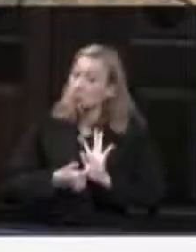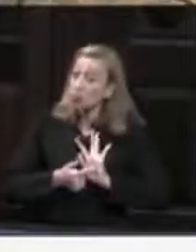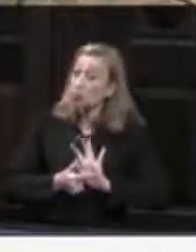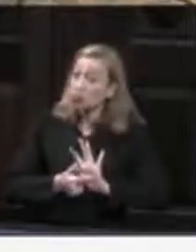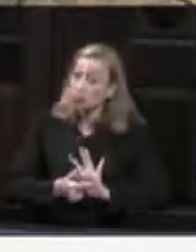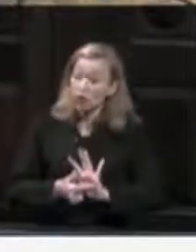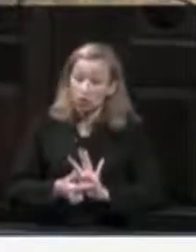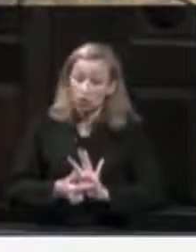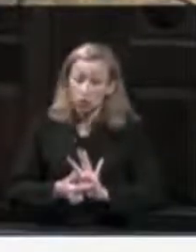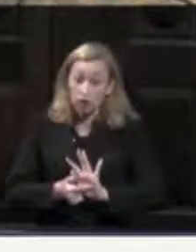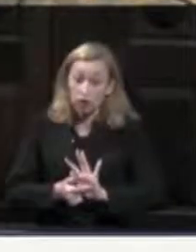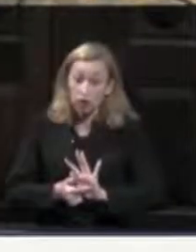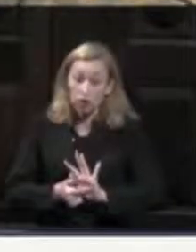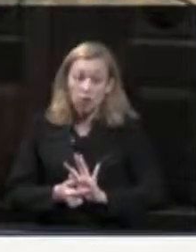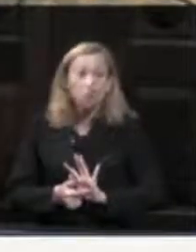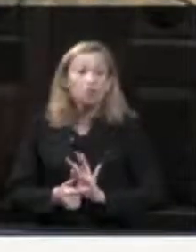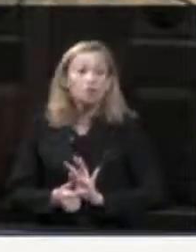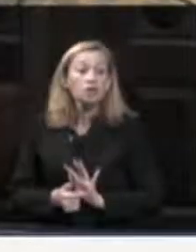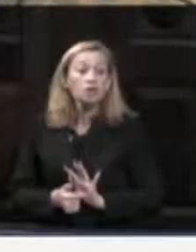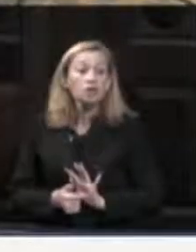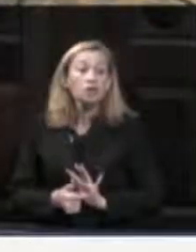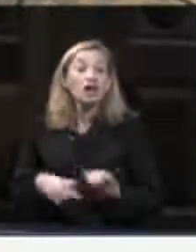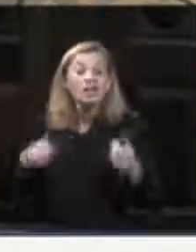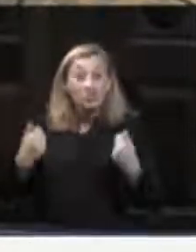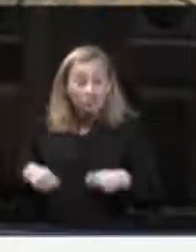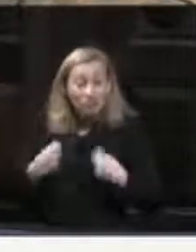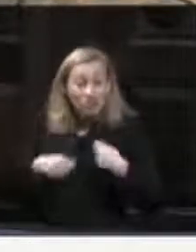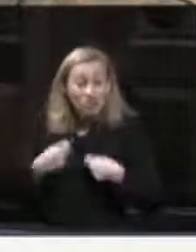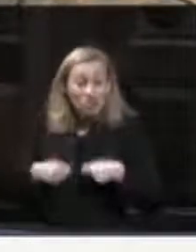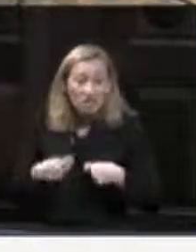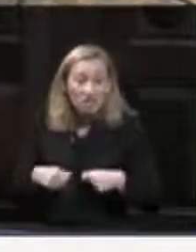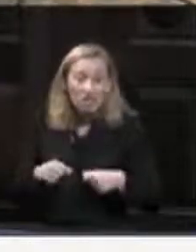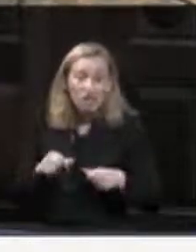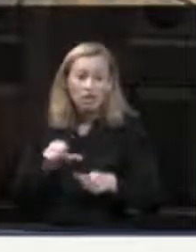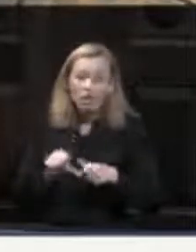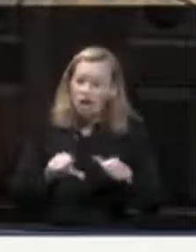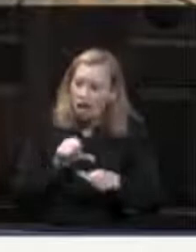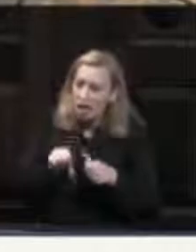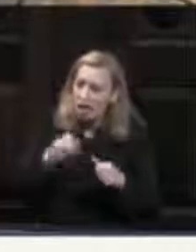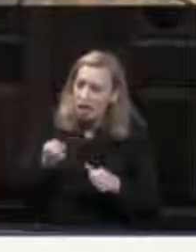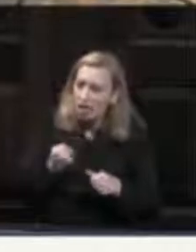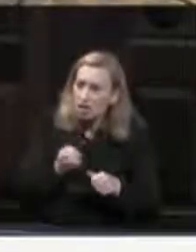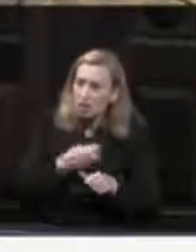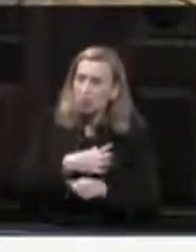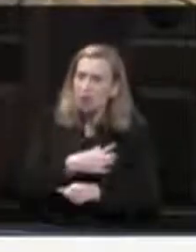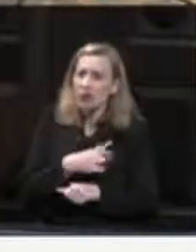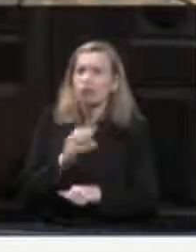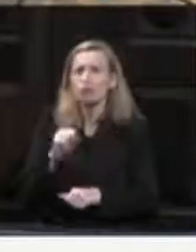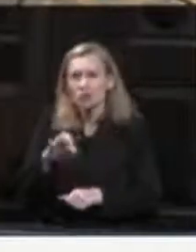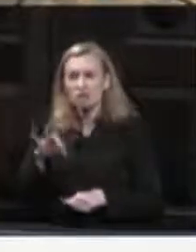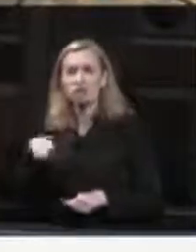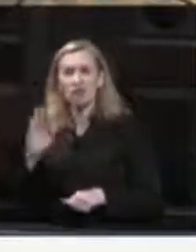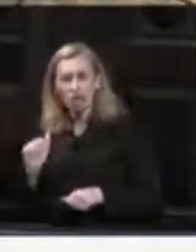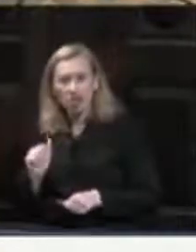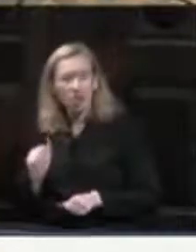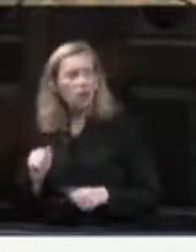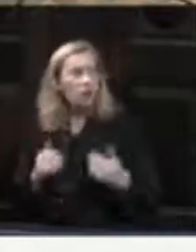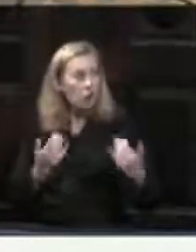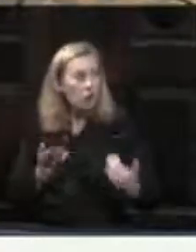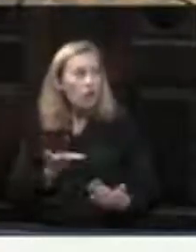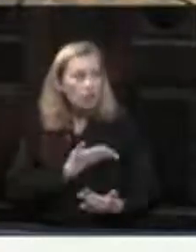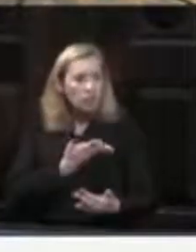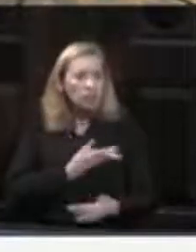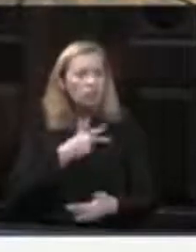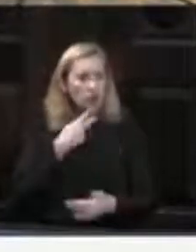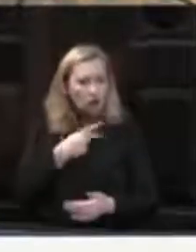quanto para o sistema do DEGAS. Então, é necessária uma reforma profunda do sistema e Vossa Excelência falou disso. Reforma